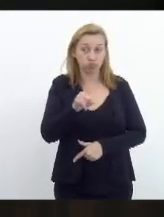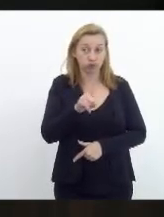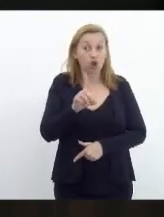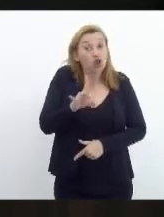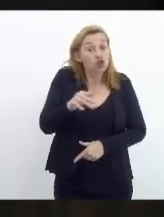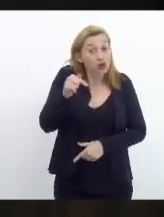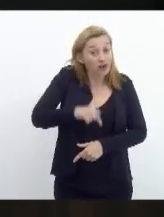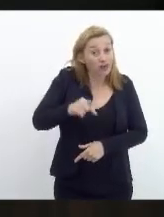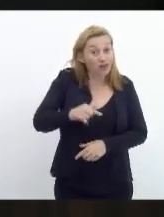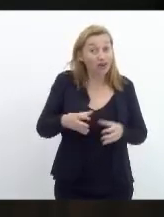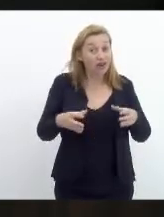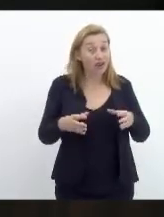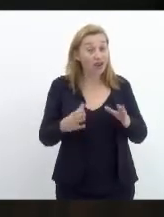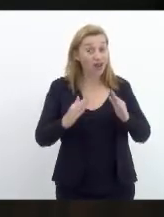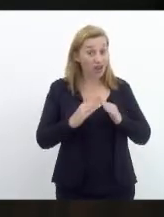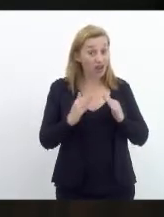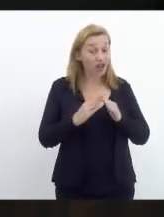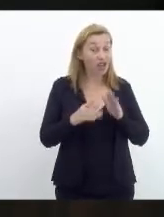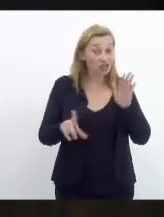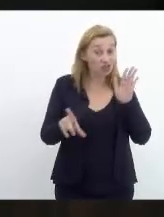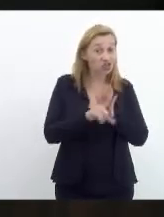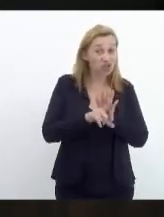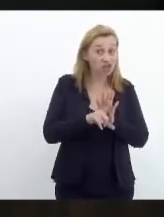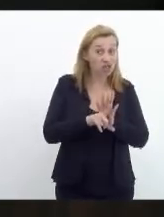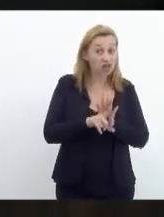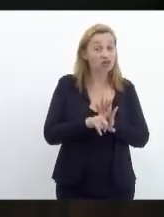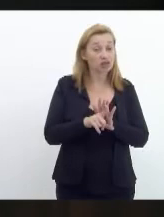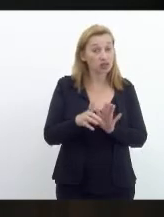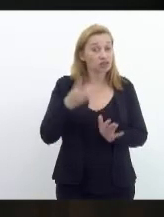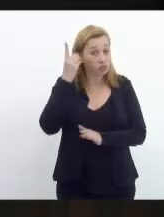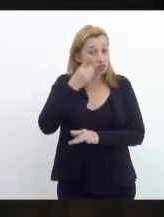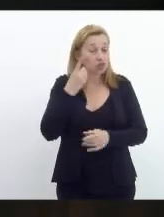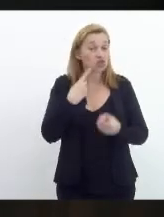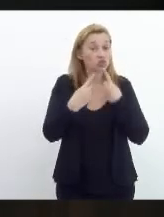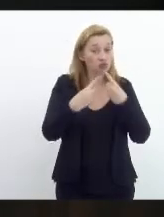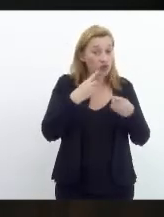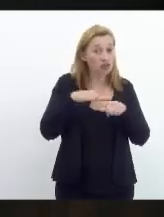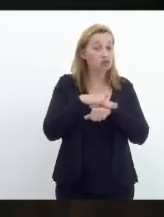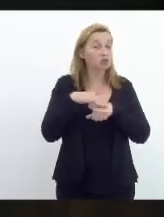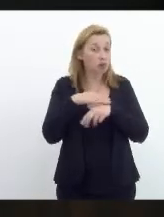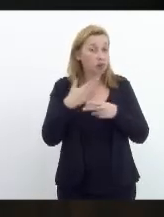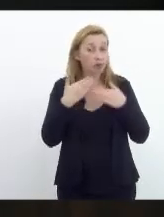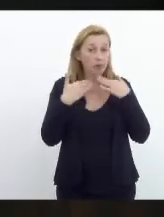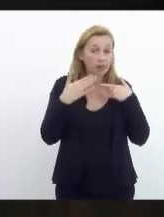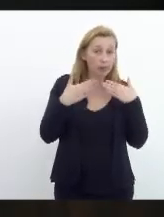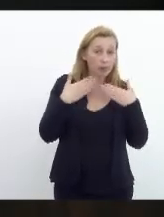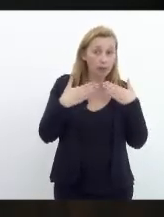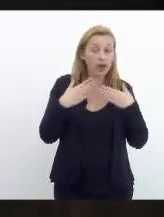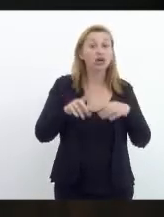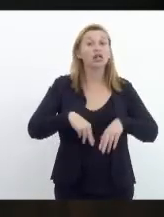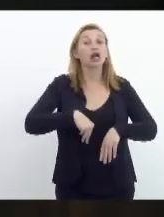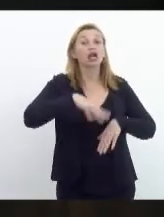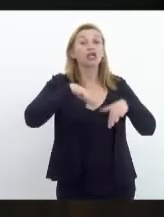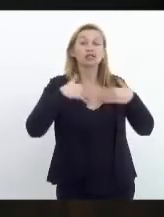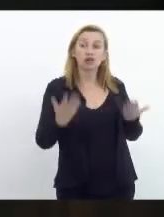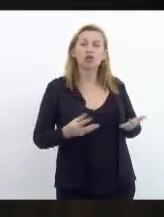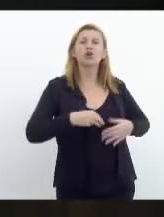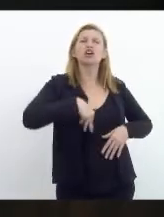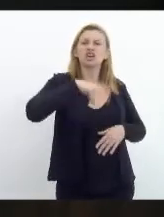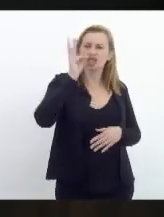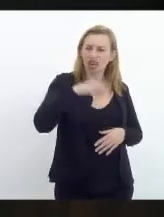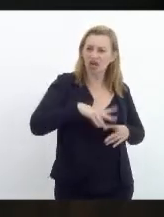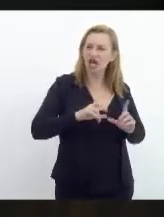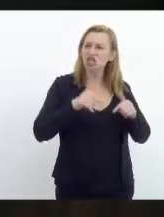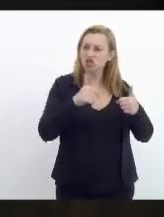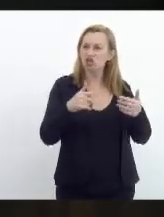Só que aqui é o parlamento, é aqui que a gente conversa, aqui que a gente dialoga. Então, quem destratou, qualquer deputado, seja